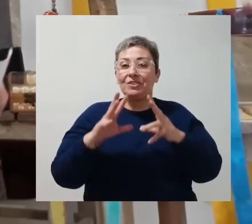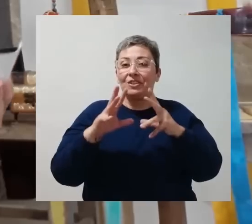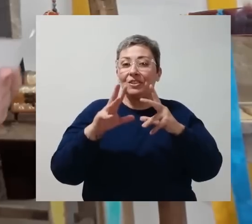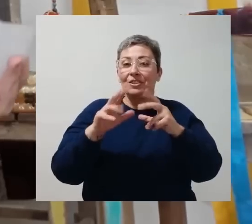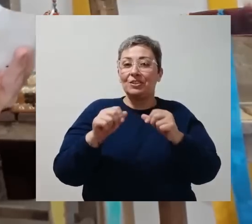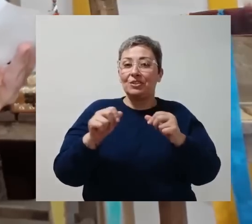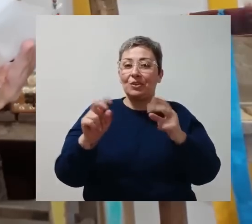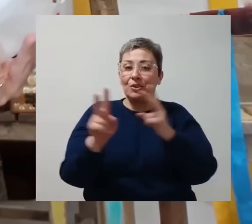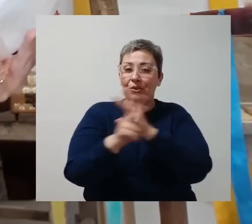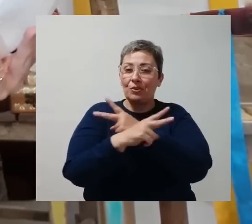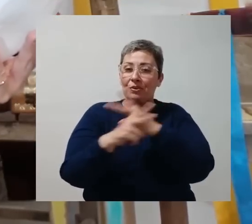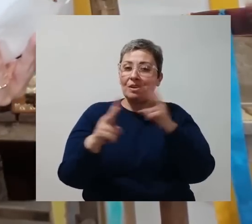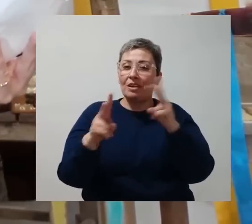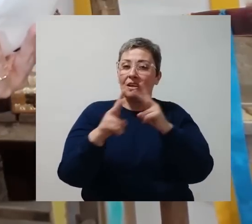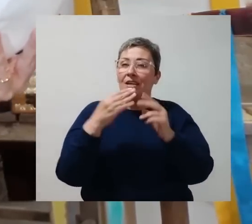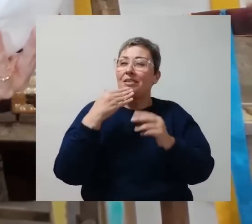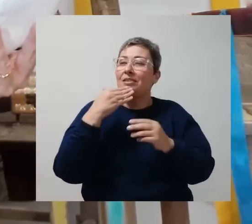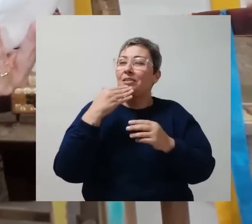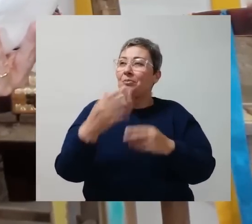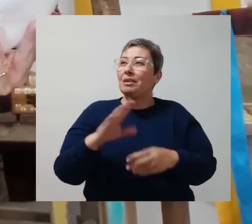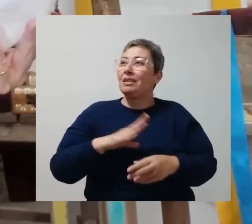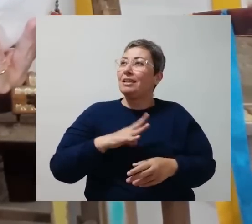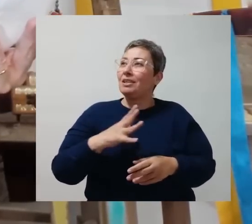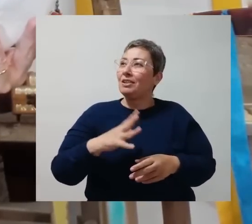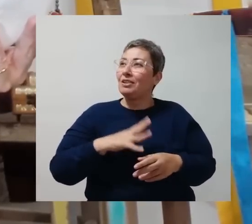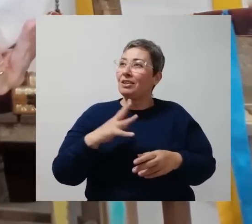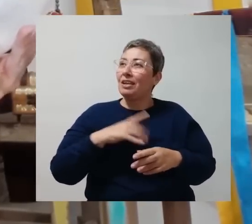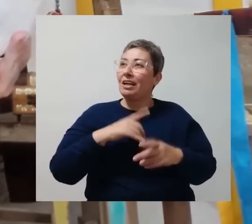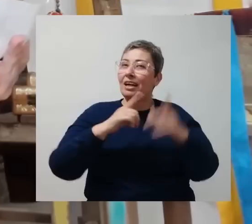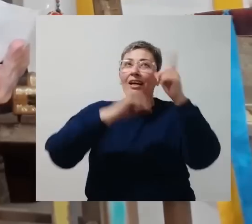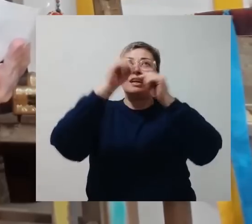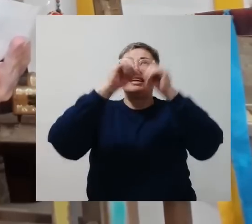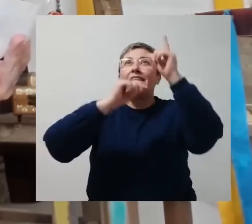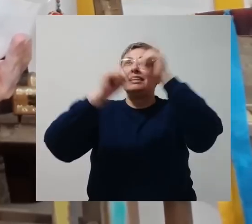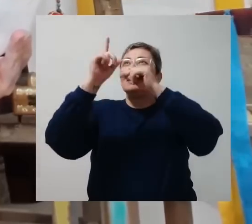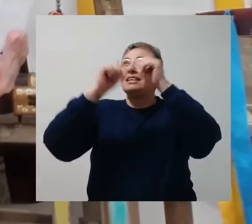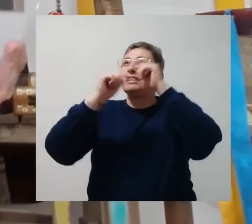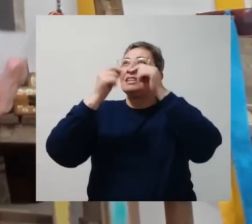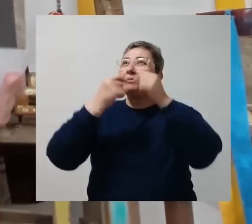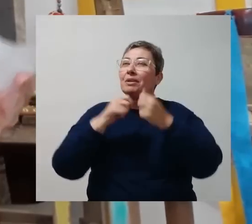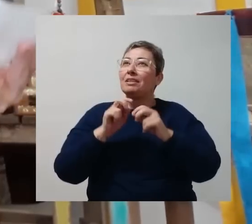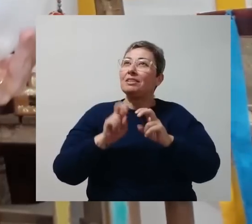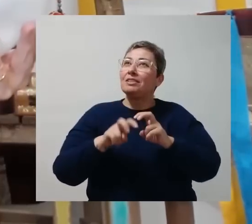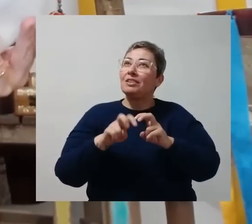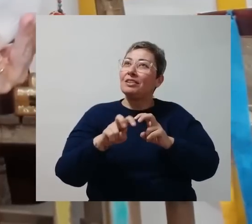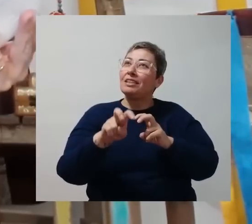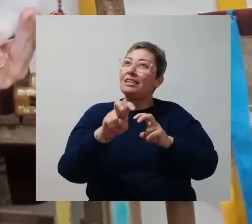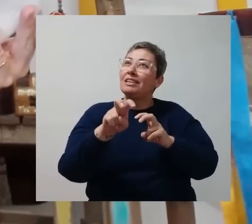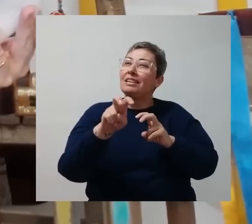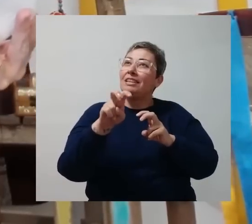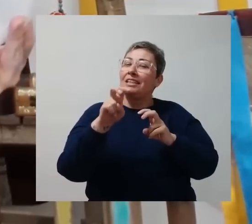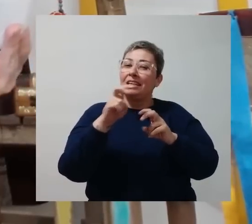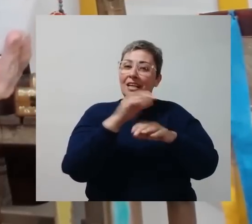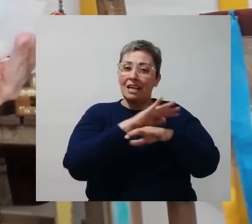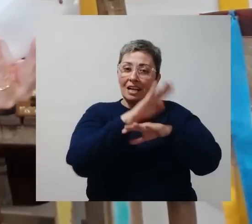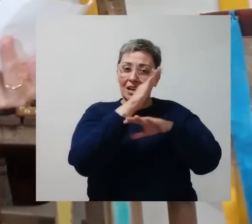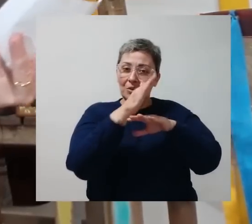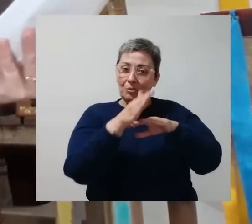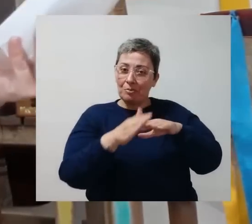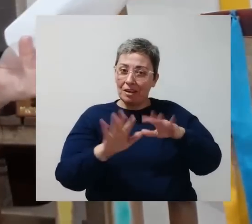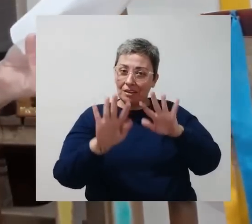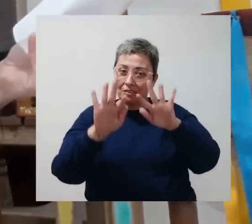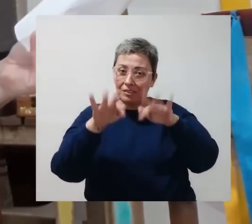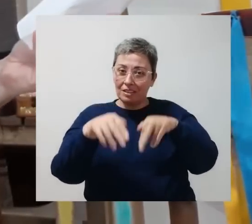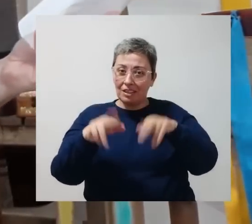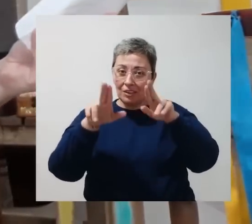A todos os ventos eu peço coragem, a cada estrela, estrada. Ao mar